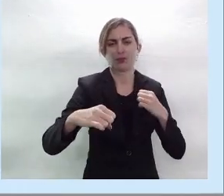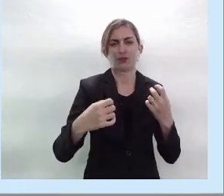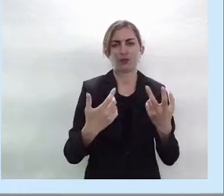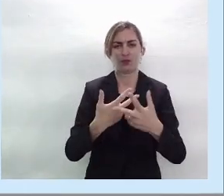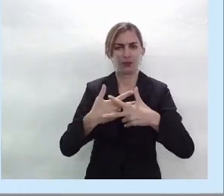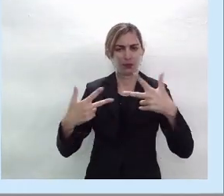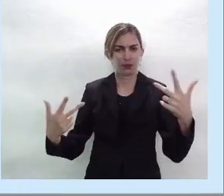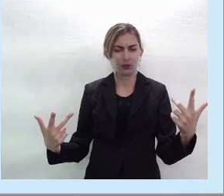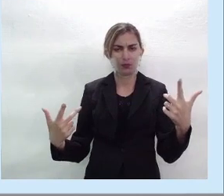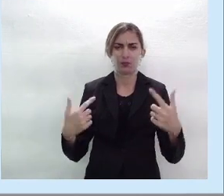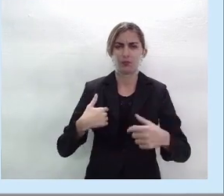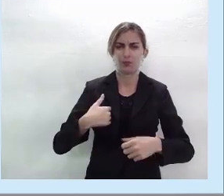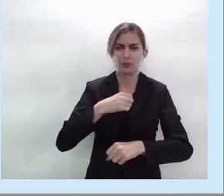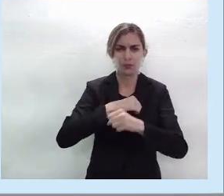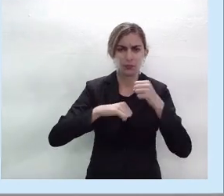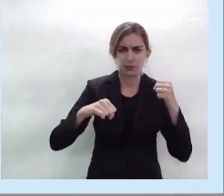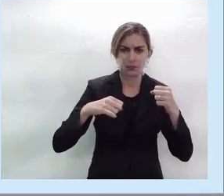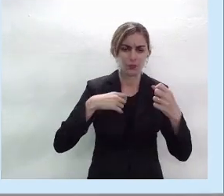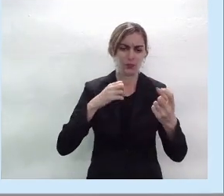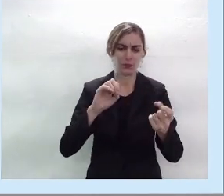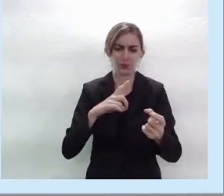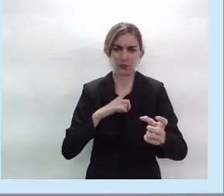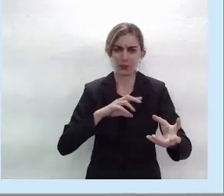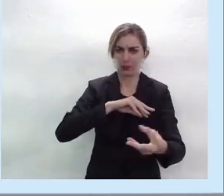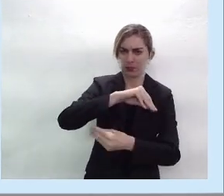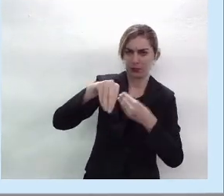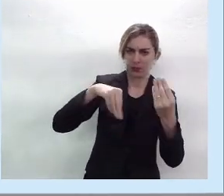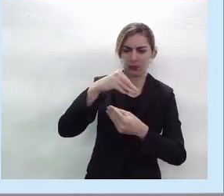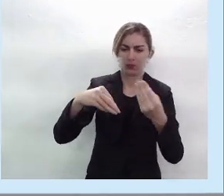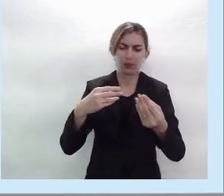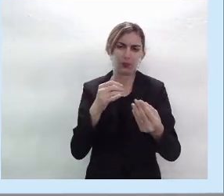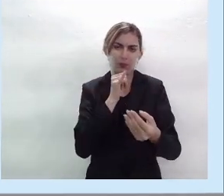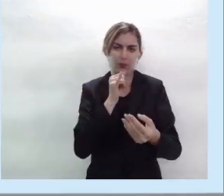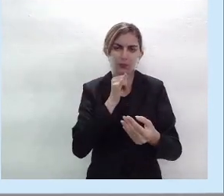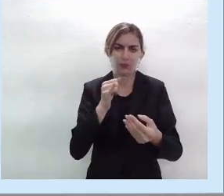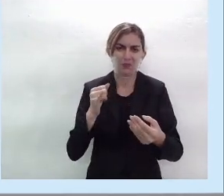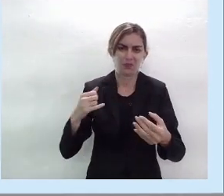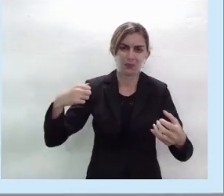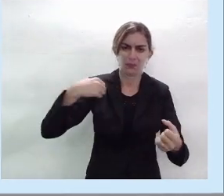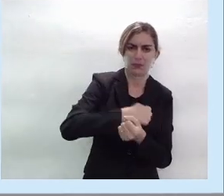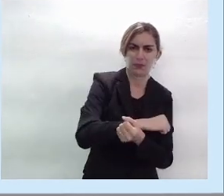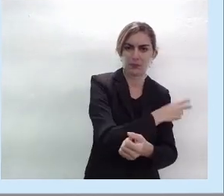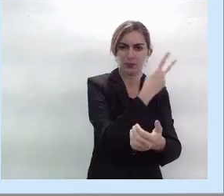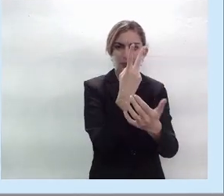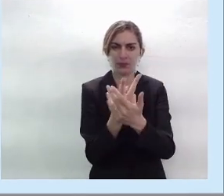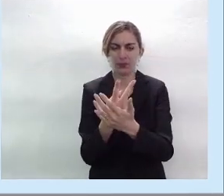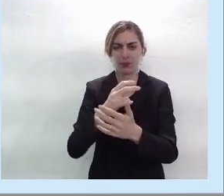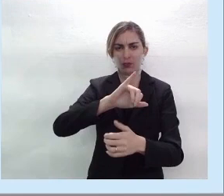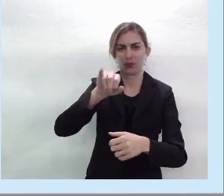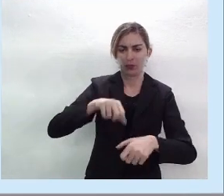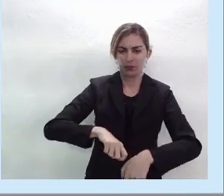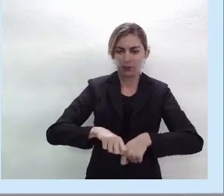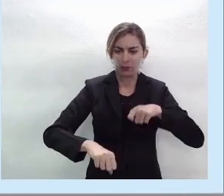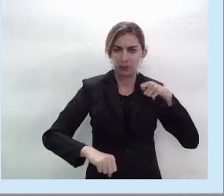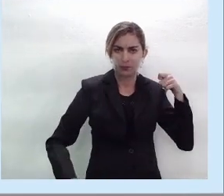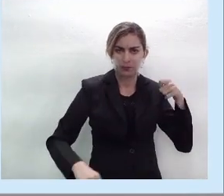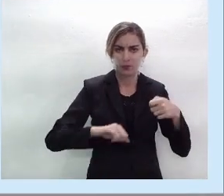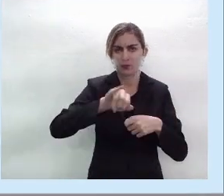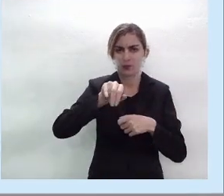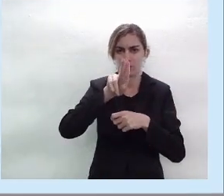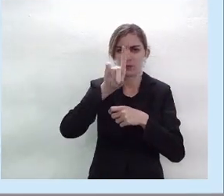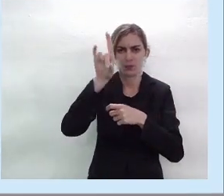de percussão, ou se ela é mista, né? Então, exemplos de luta de agarre, o judô, como aparece na tela para